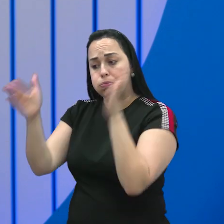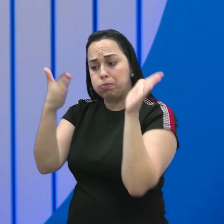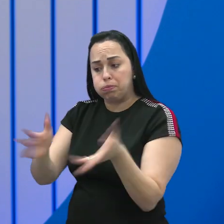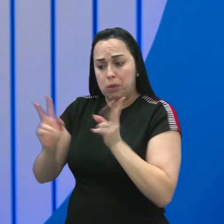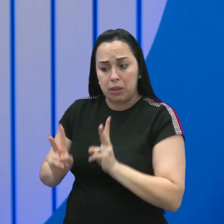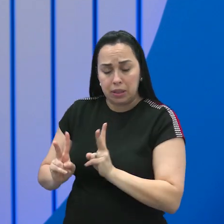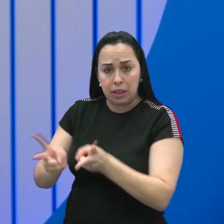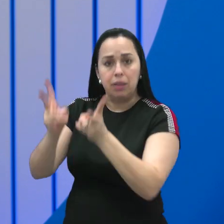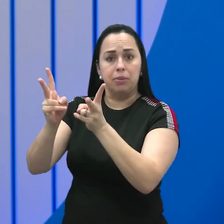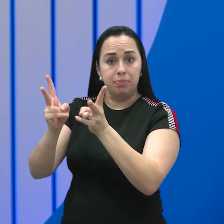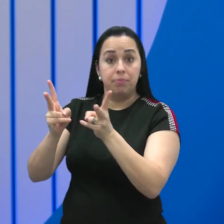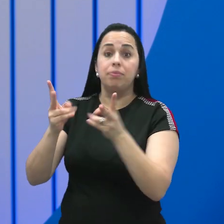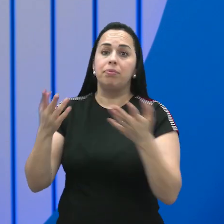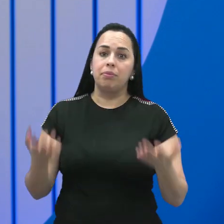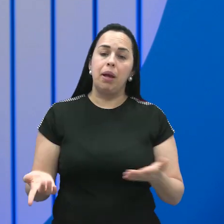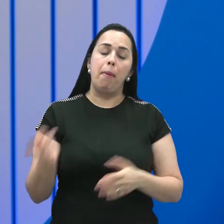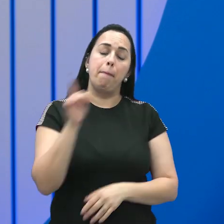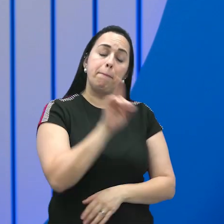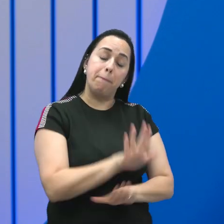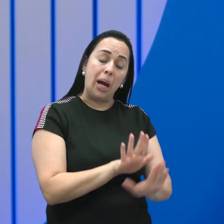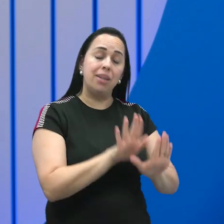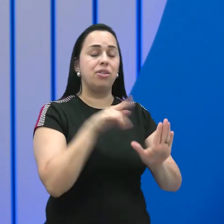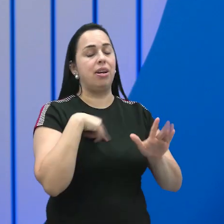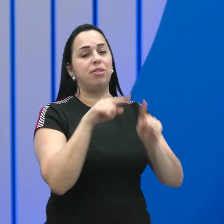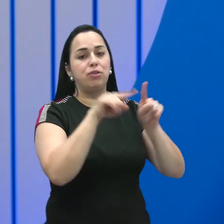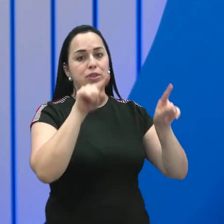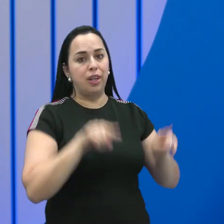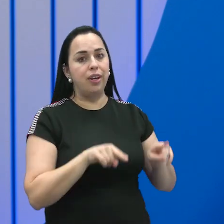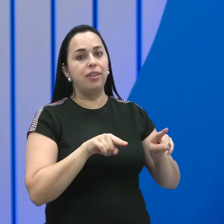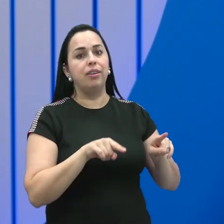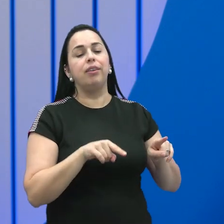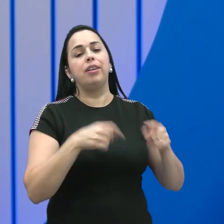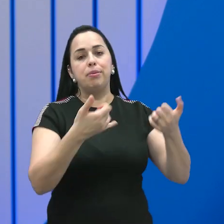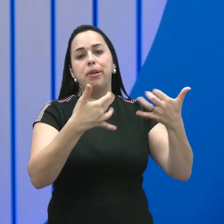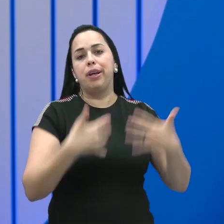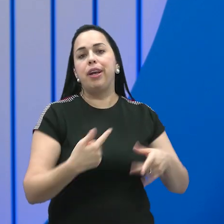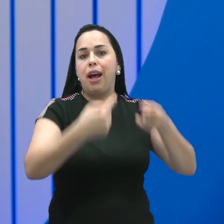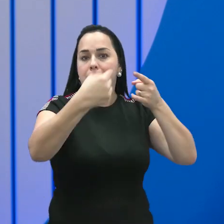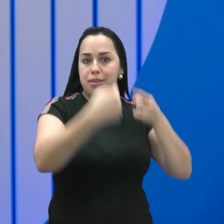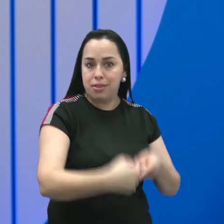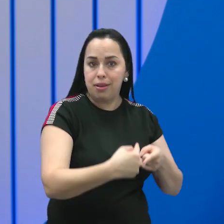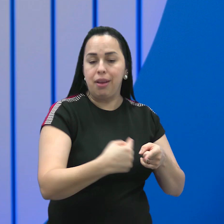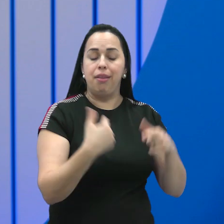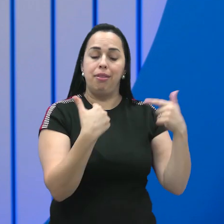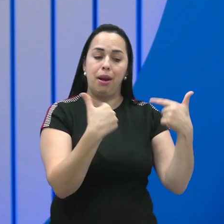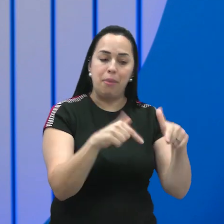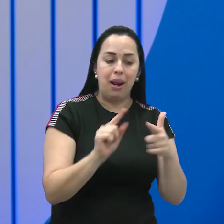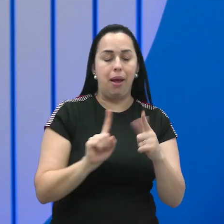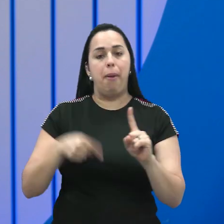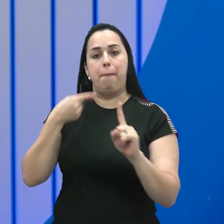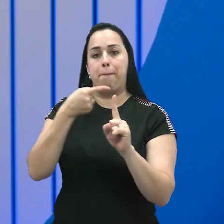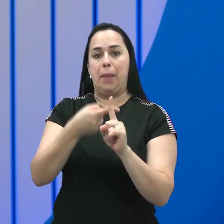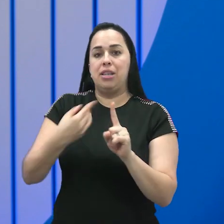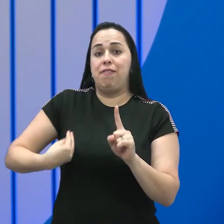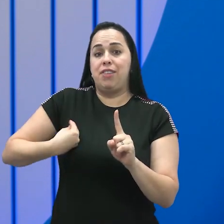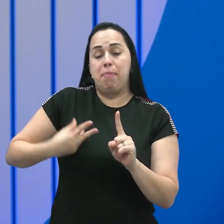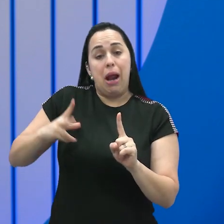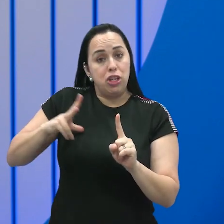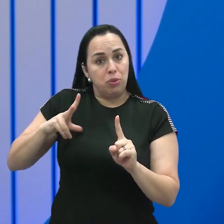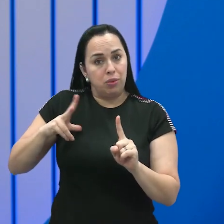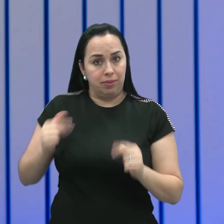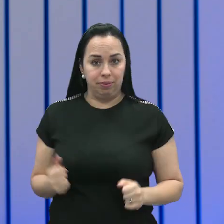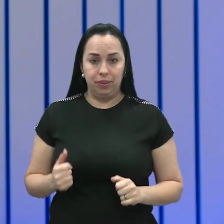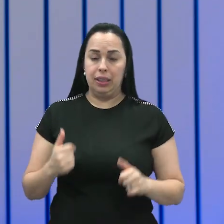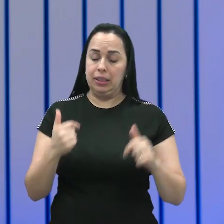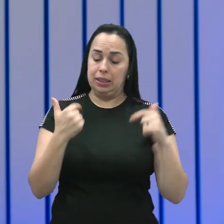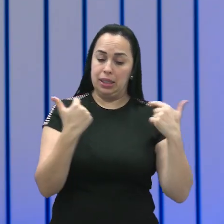e a manutenção da produtividade, enquanto trabalhadores apontam desafios na conciliação entre trabalho e vida